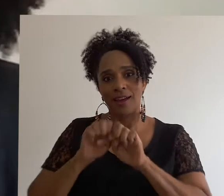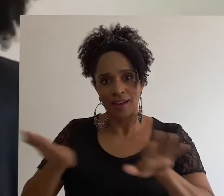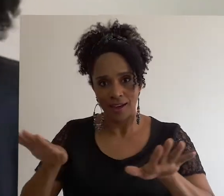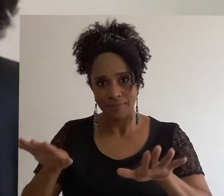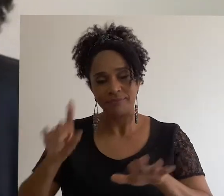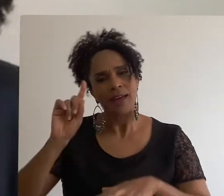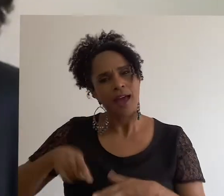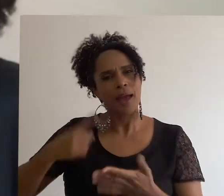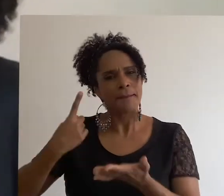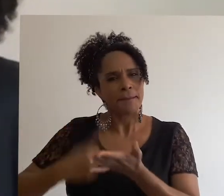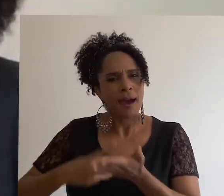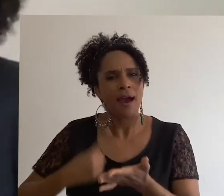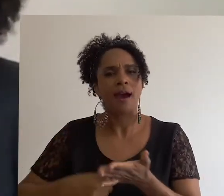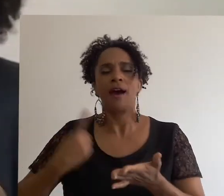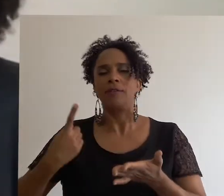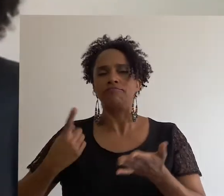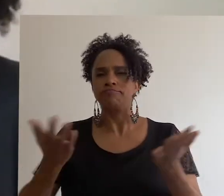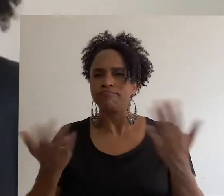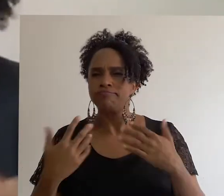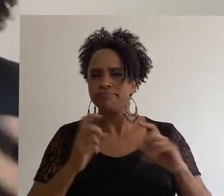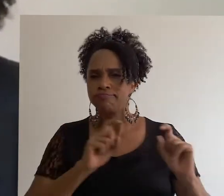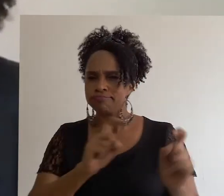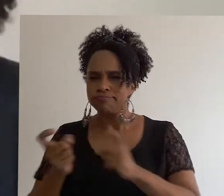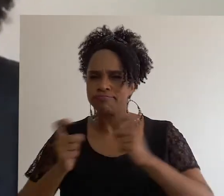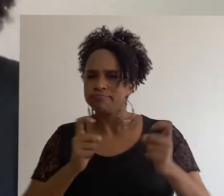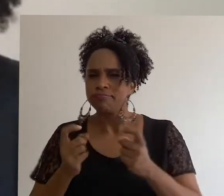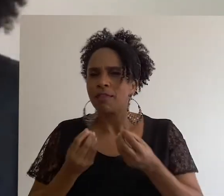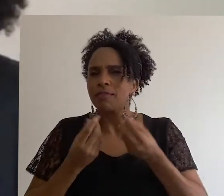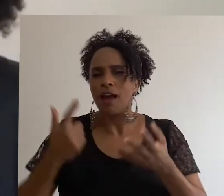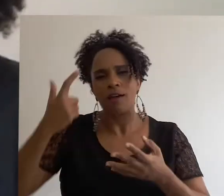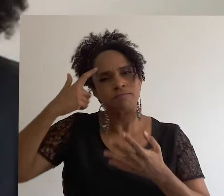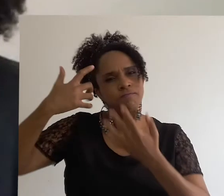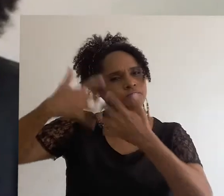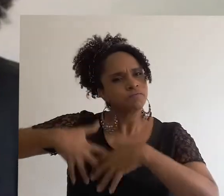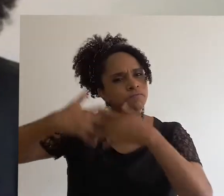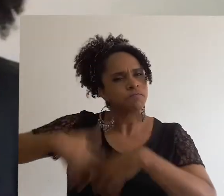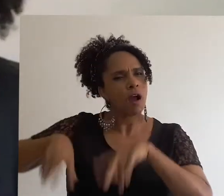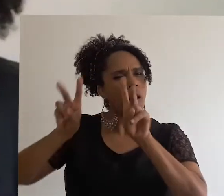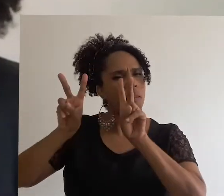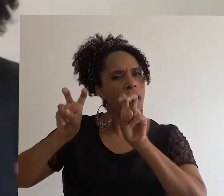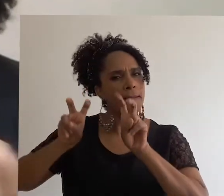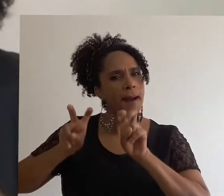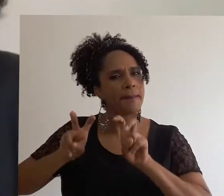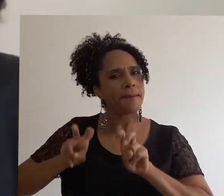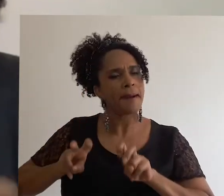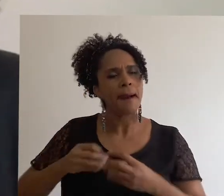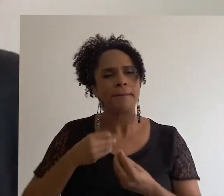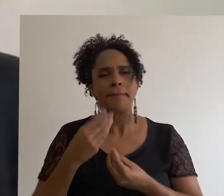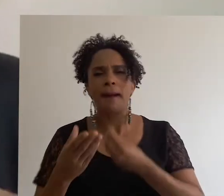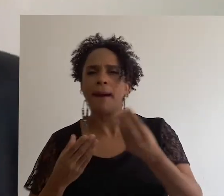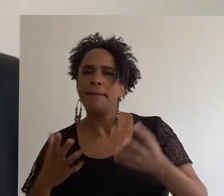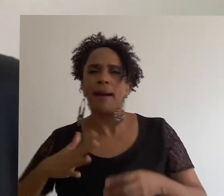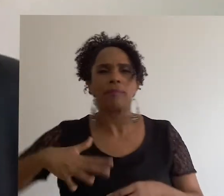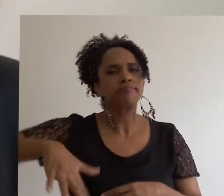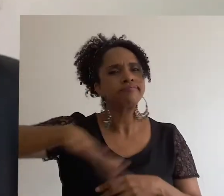né? Investimos nessa jornada com caráter formativo, em que temas basilares começaram a